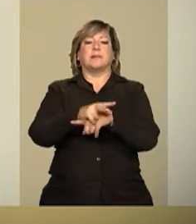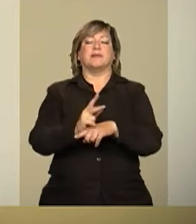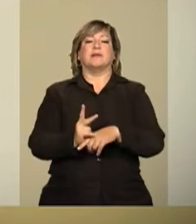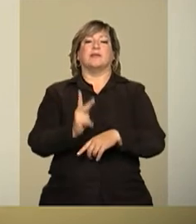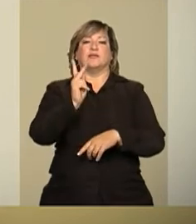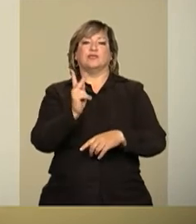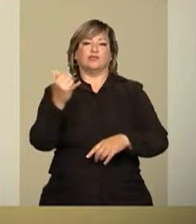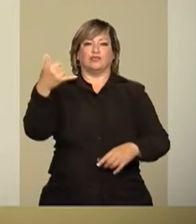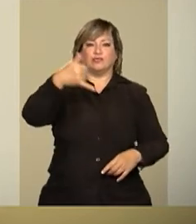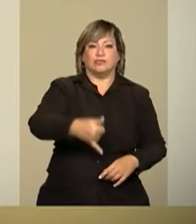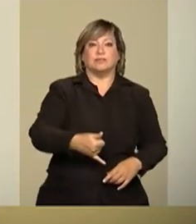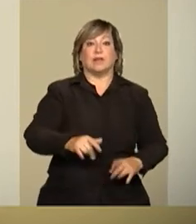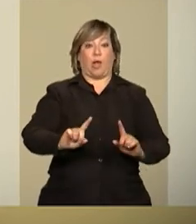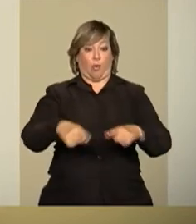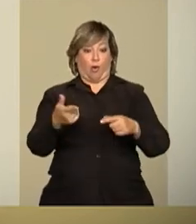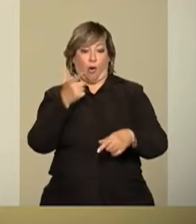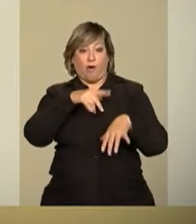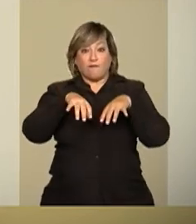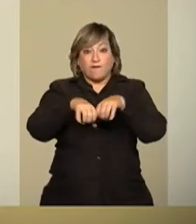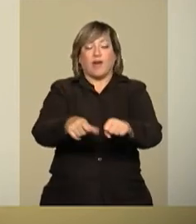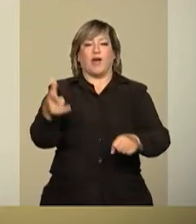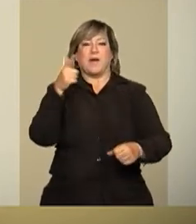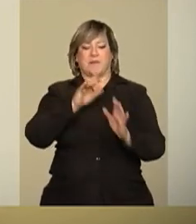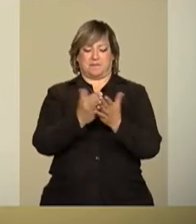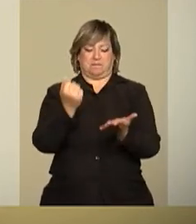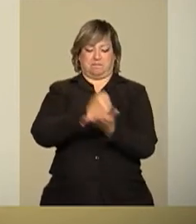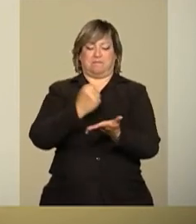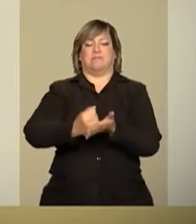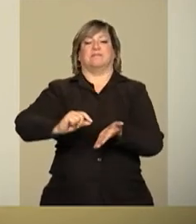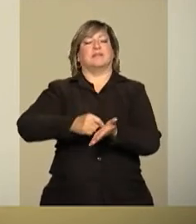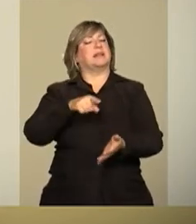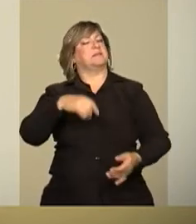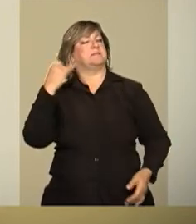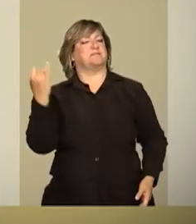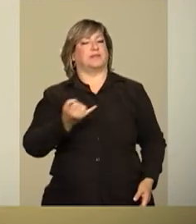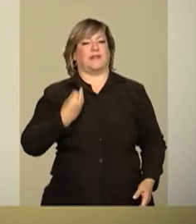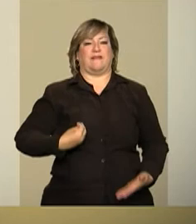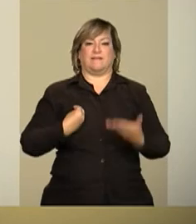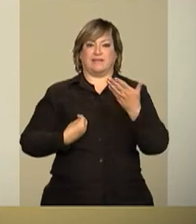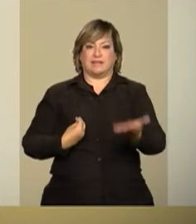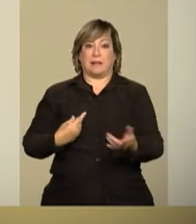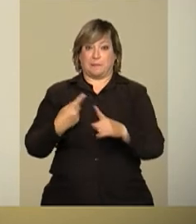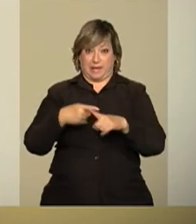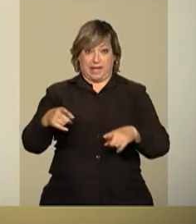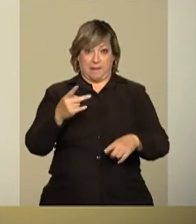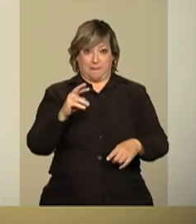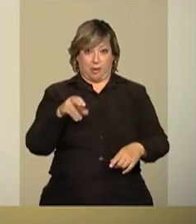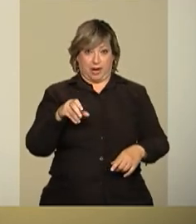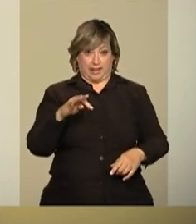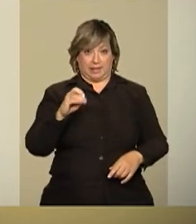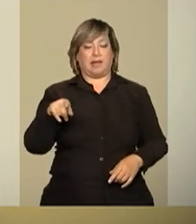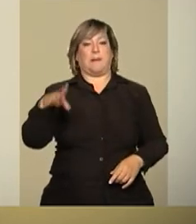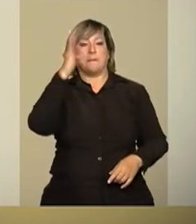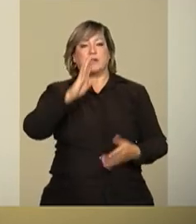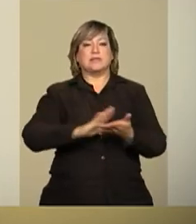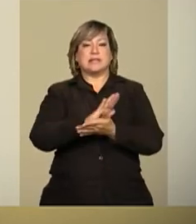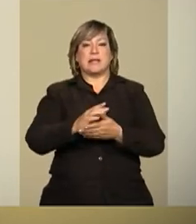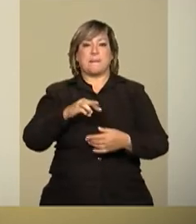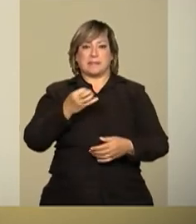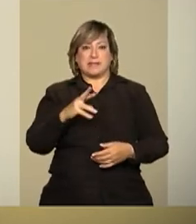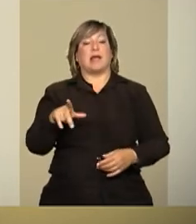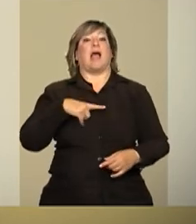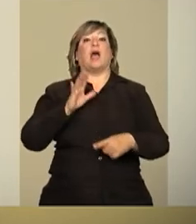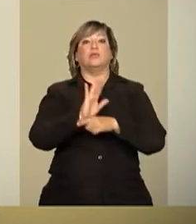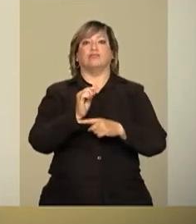teve a carteira de trabalho assinada foi uma mudança importante na vida a comprovar Tech Brasil sem miséria nós